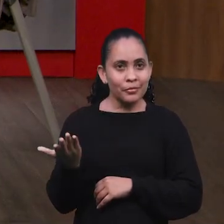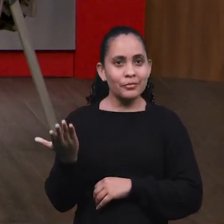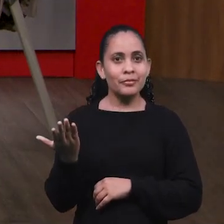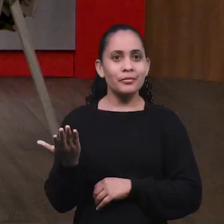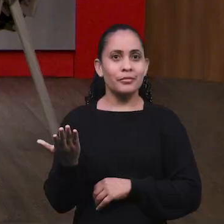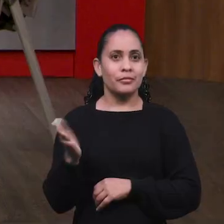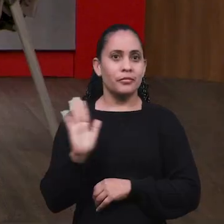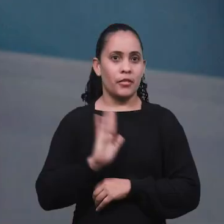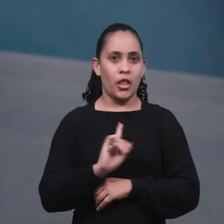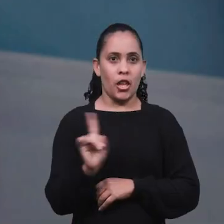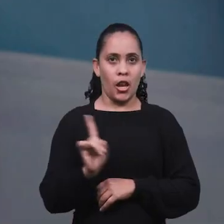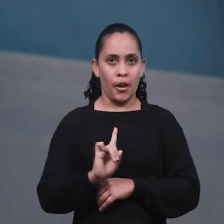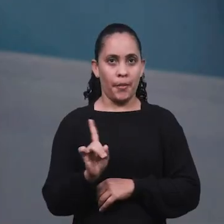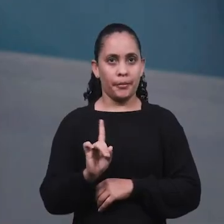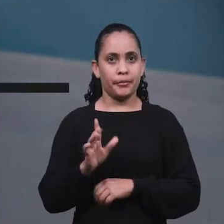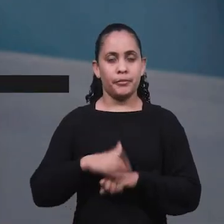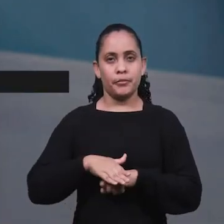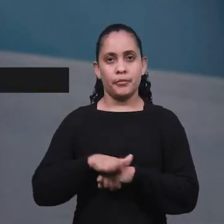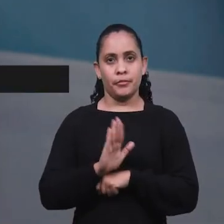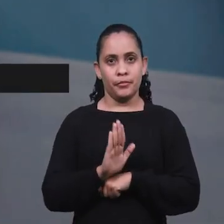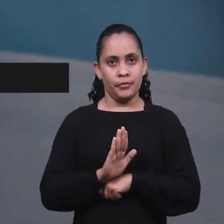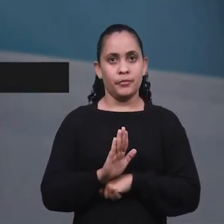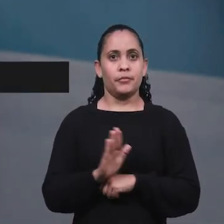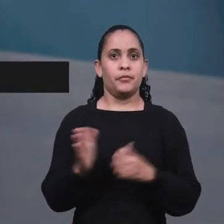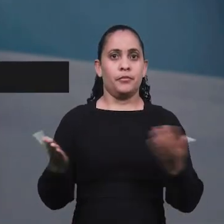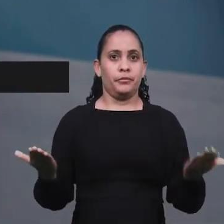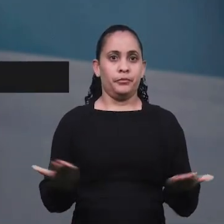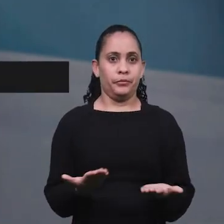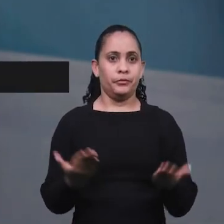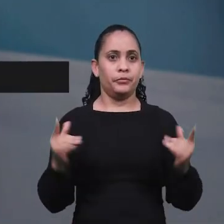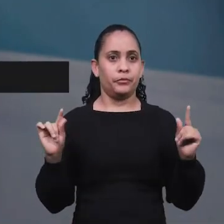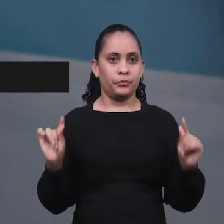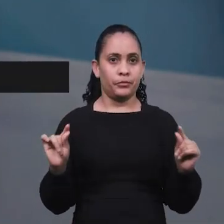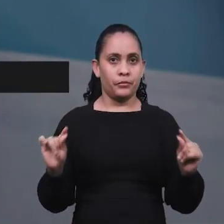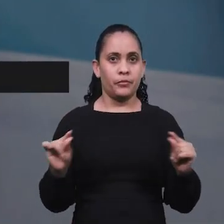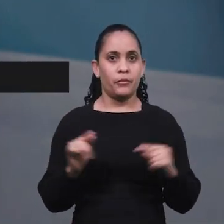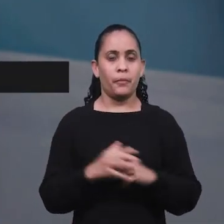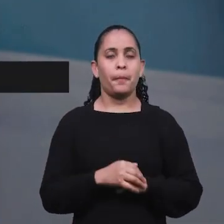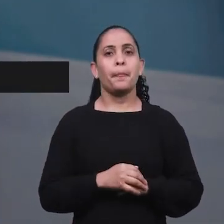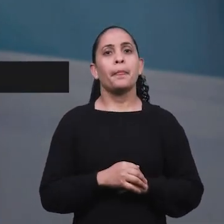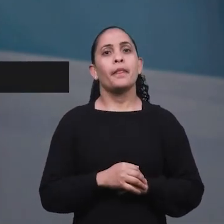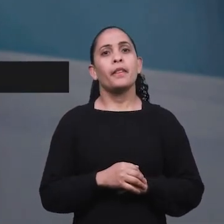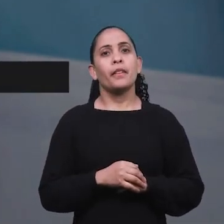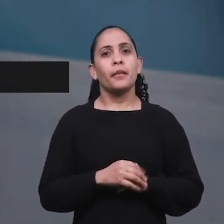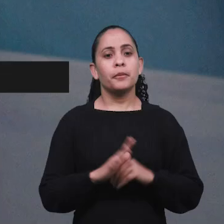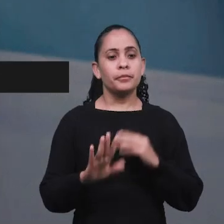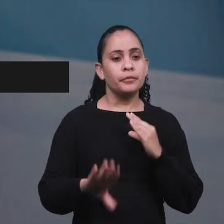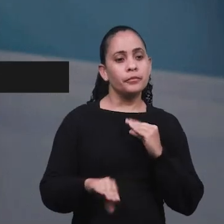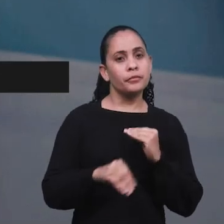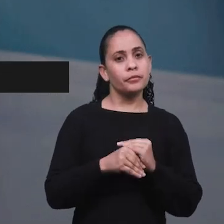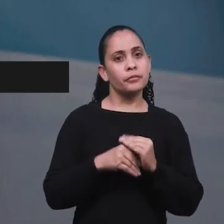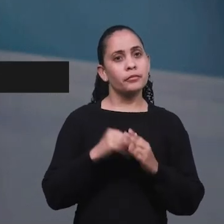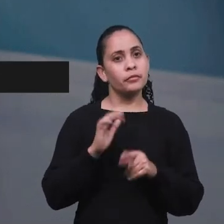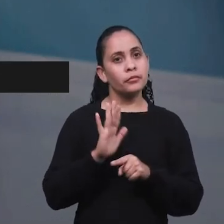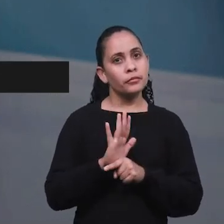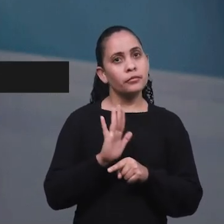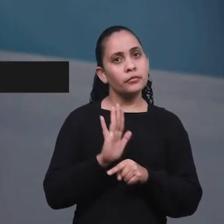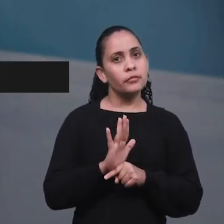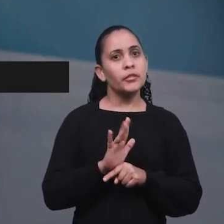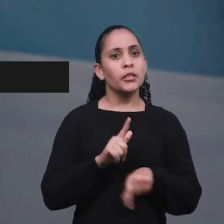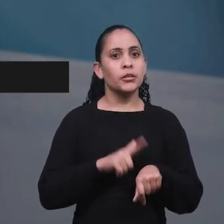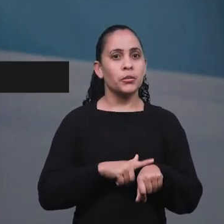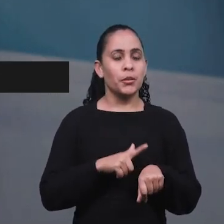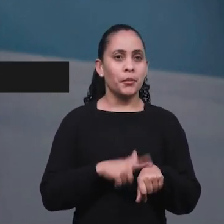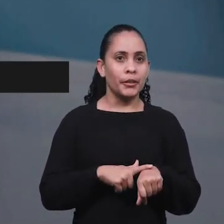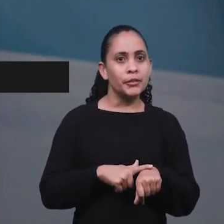Não. Seguro de vida, a maioria das coberturas dele são para recompor renda, para ajudar justamente no